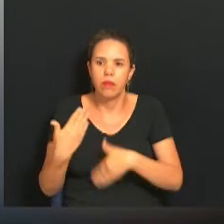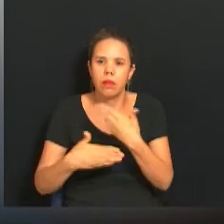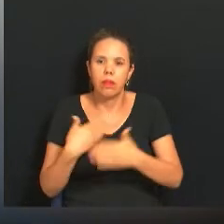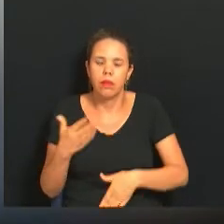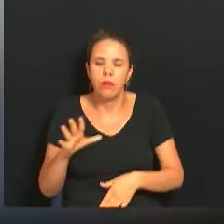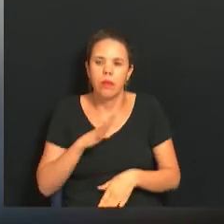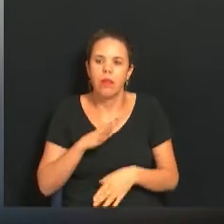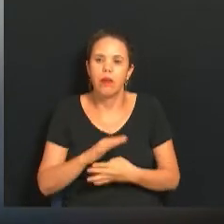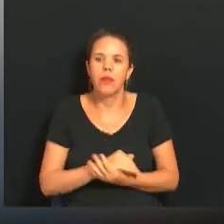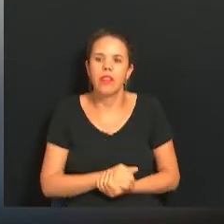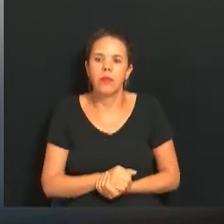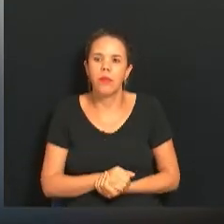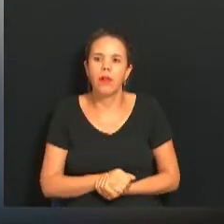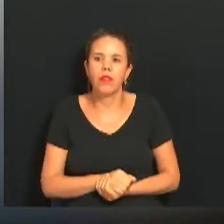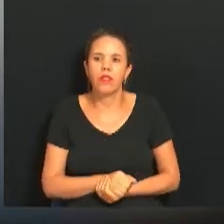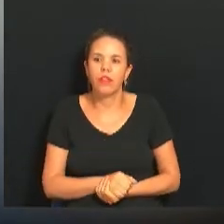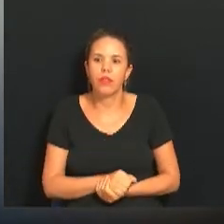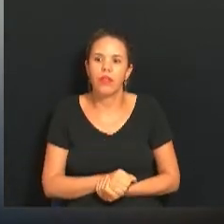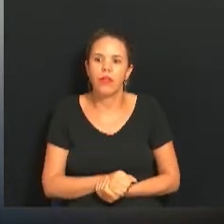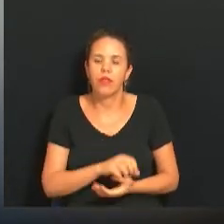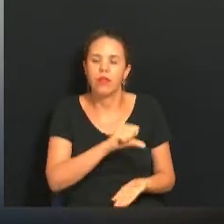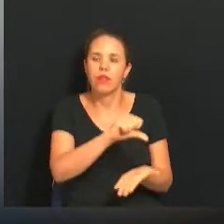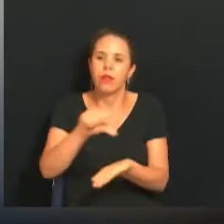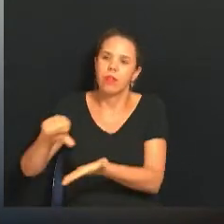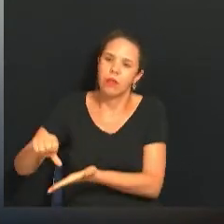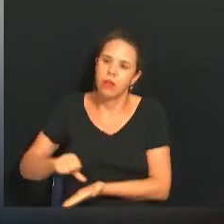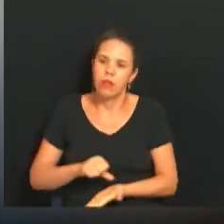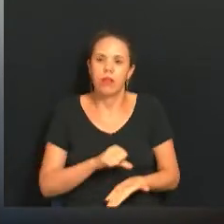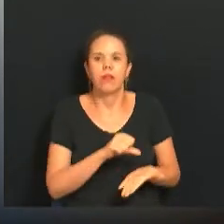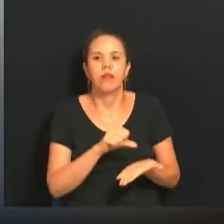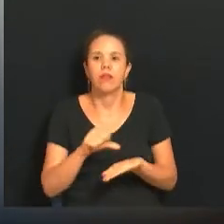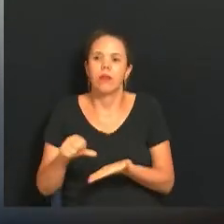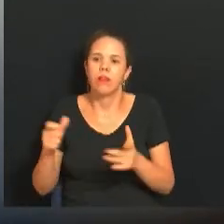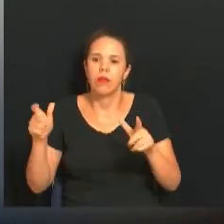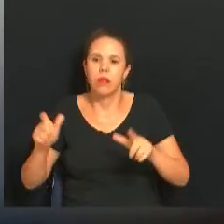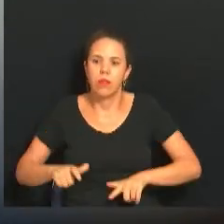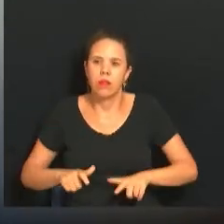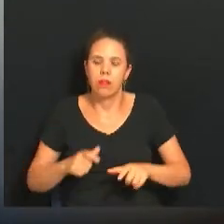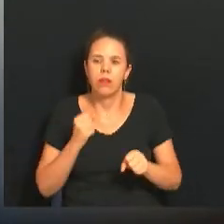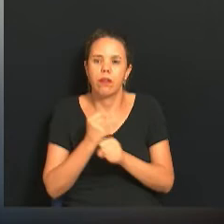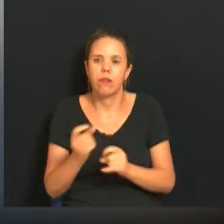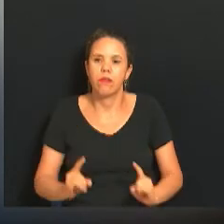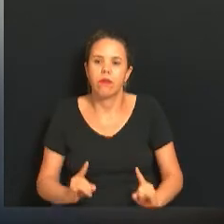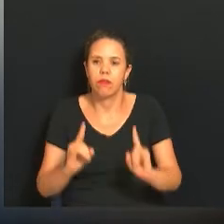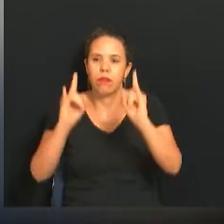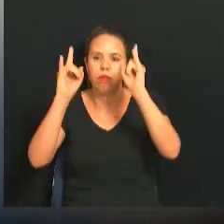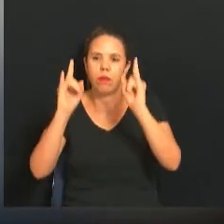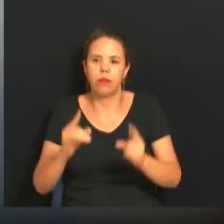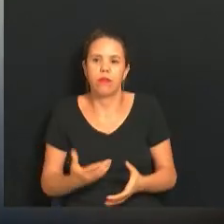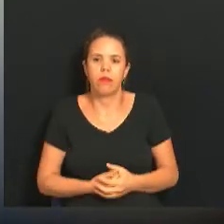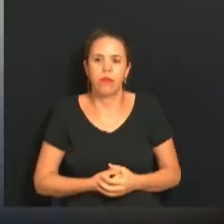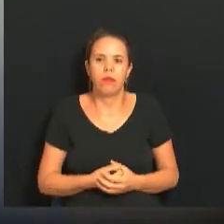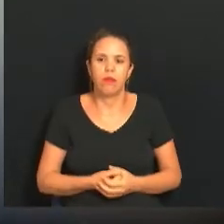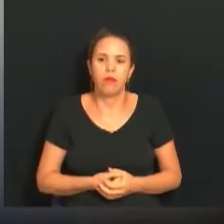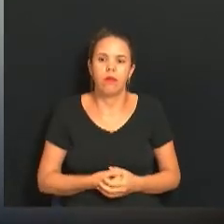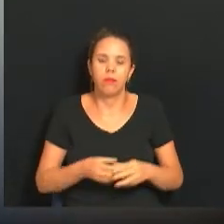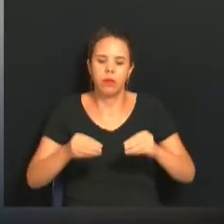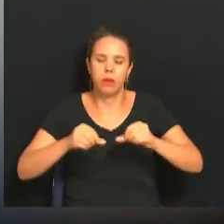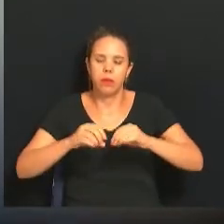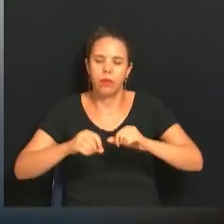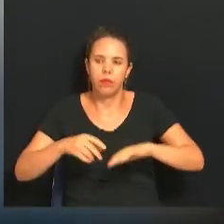se desenvolve nessa região mais central, onde são erguidos prédios, onde o solo é impermeabilizado,